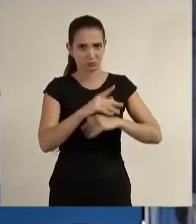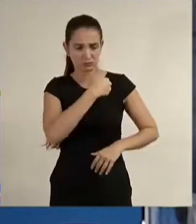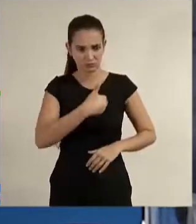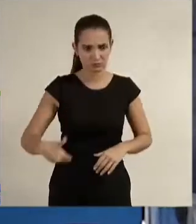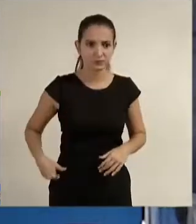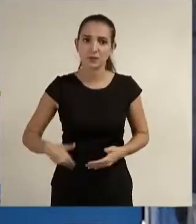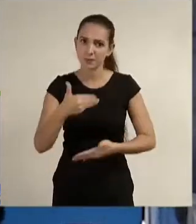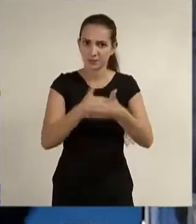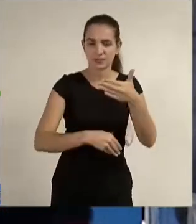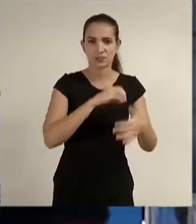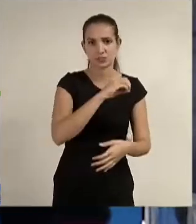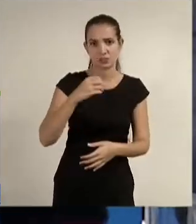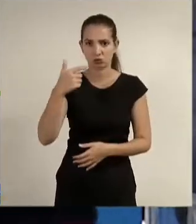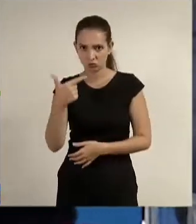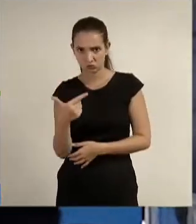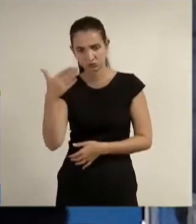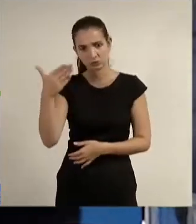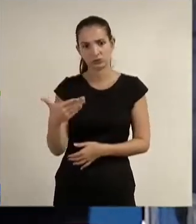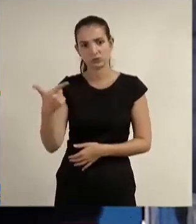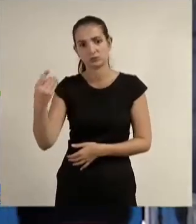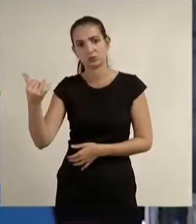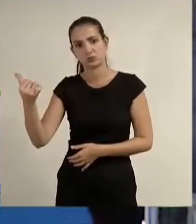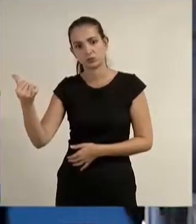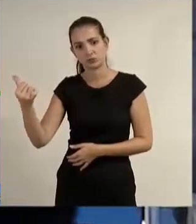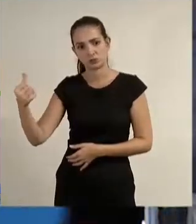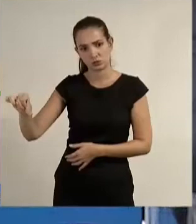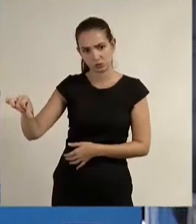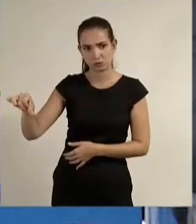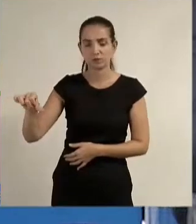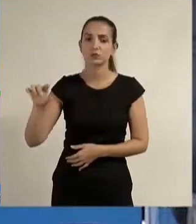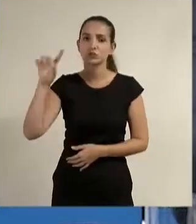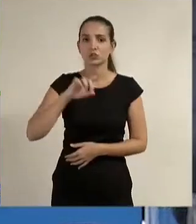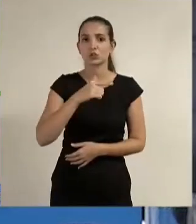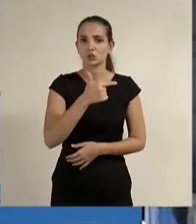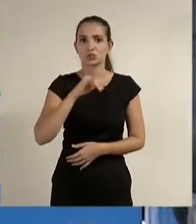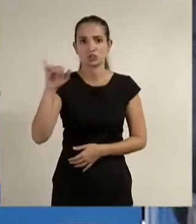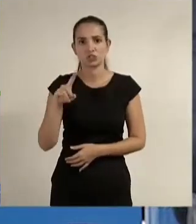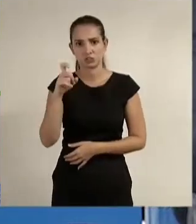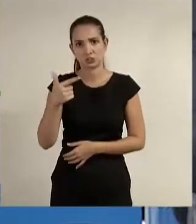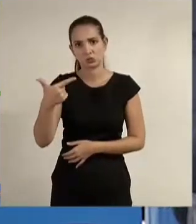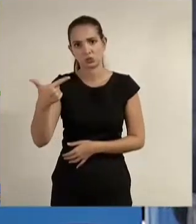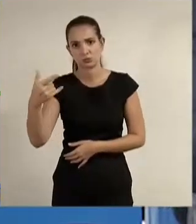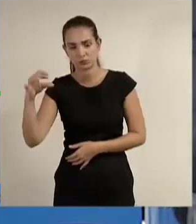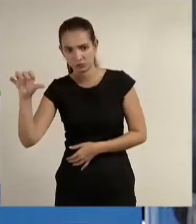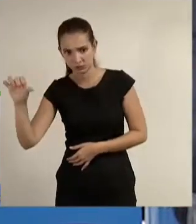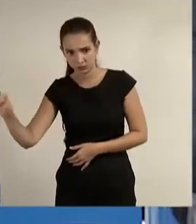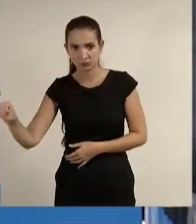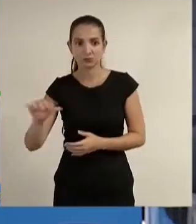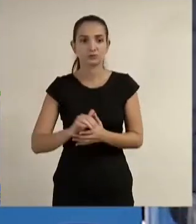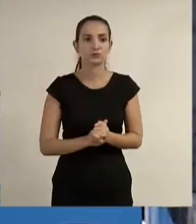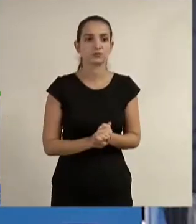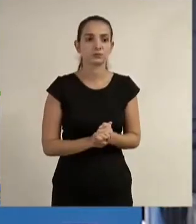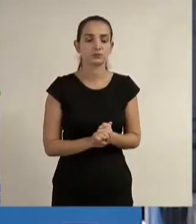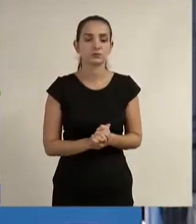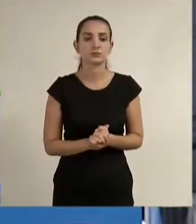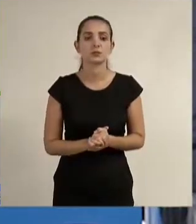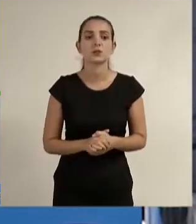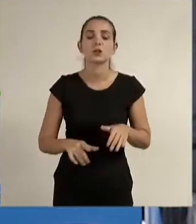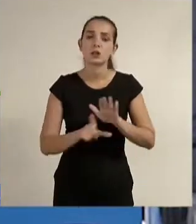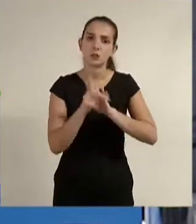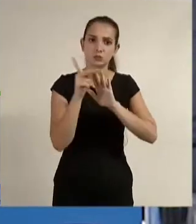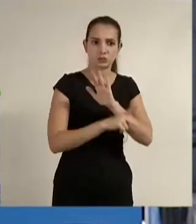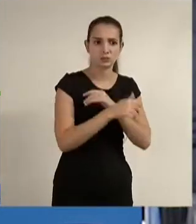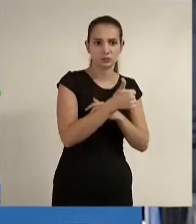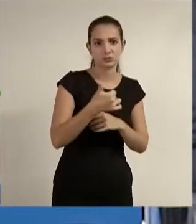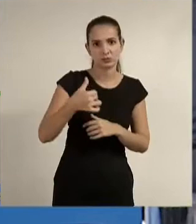Mensagem 02/19, de 2 de janeiro de 2019. Veto total, projeto de lei 119/18, de autoria do